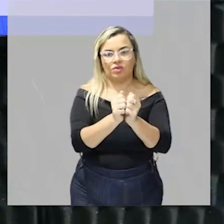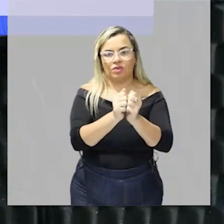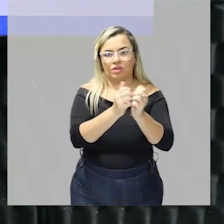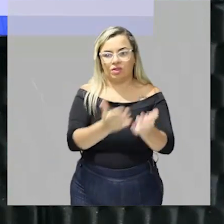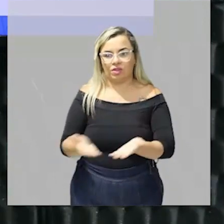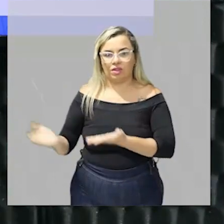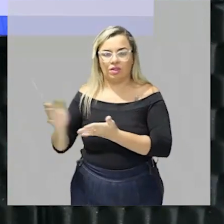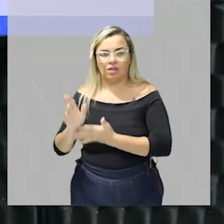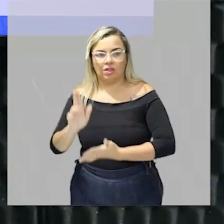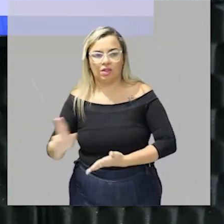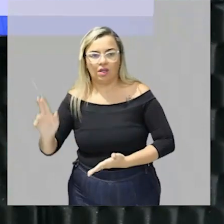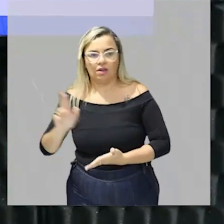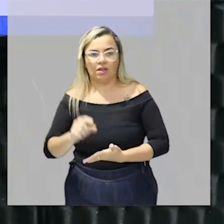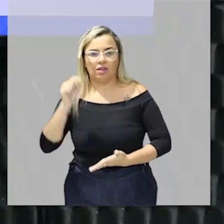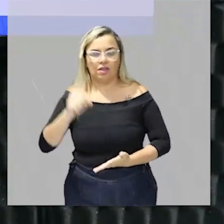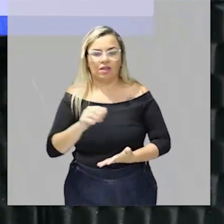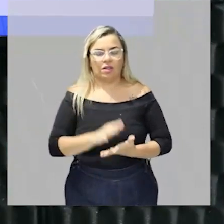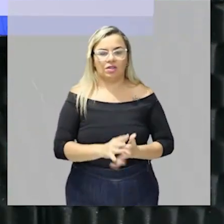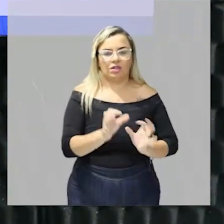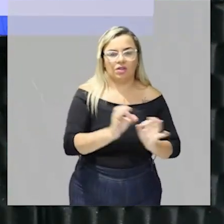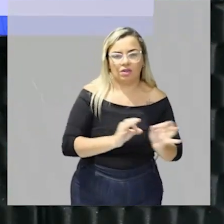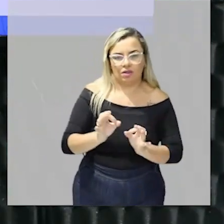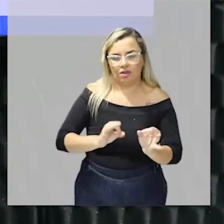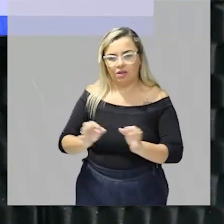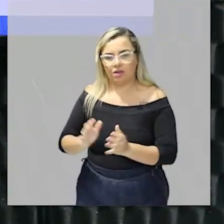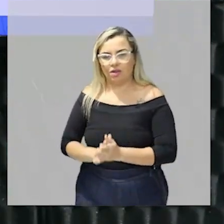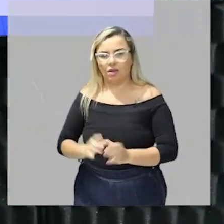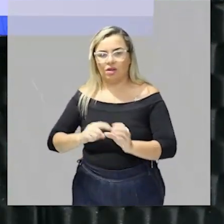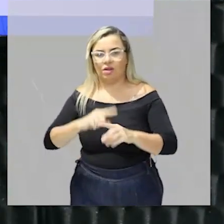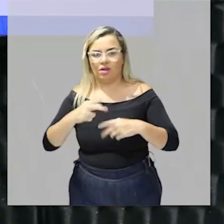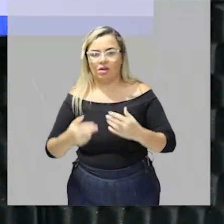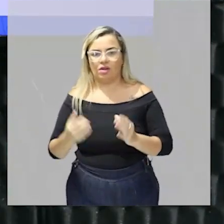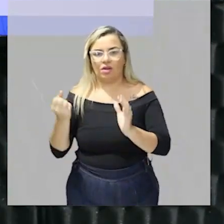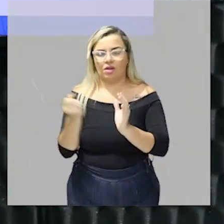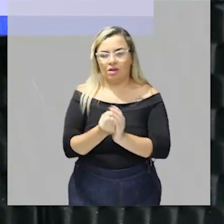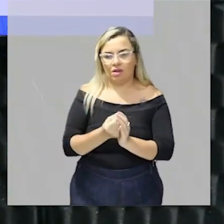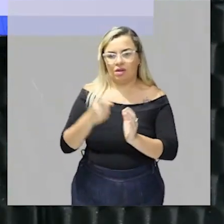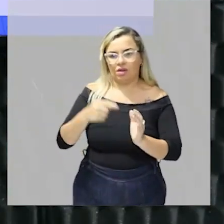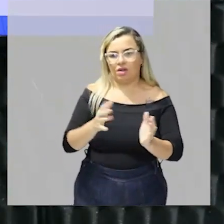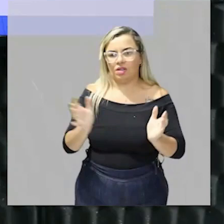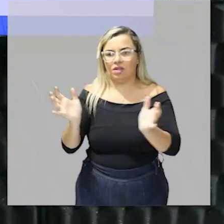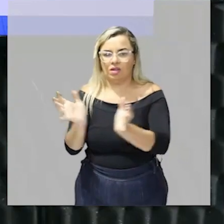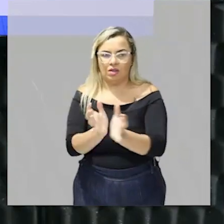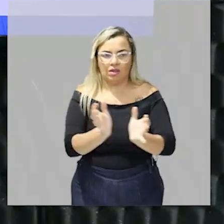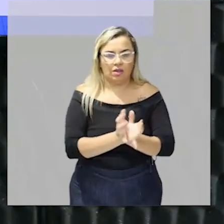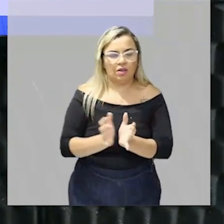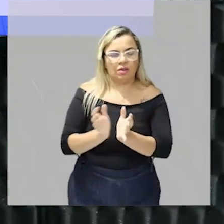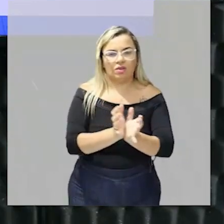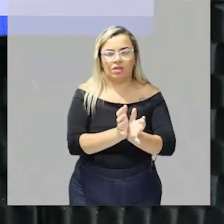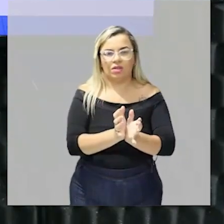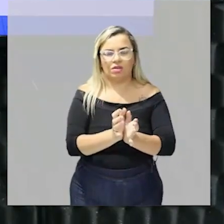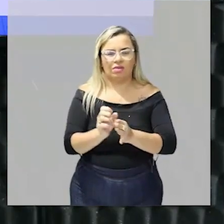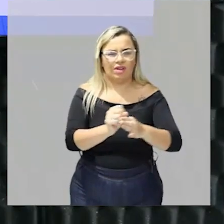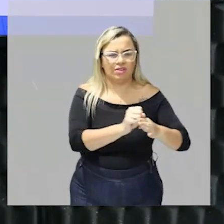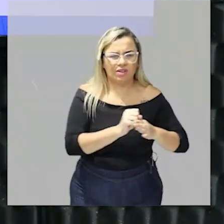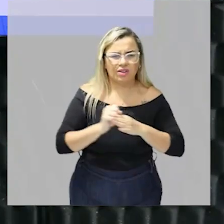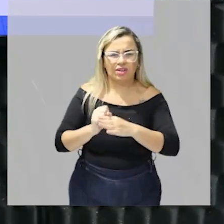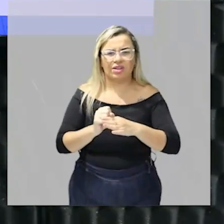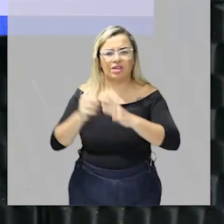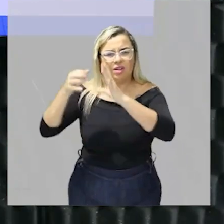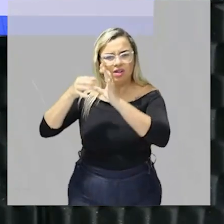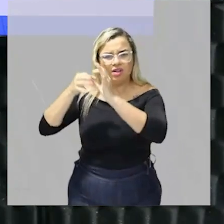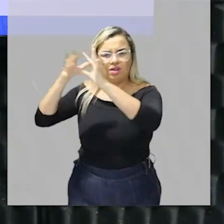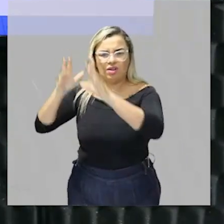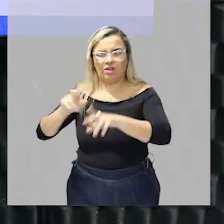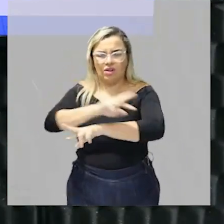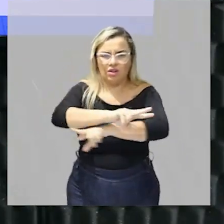pelos comunistas, as brigadas contaram com membros socialistas, liberais e de outras correntes políticas e